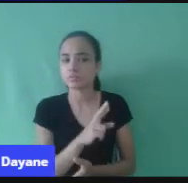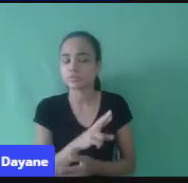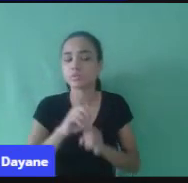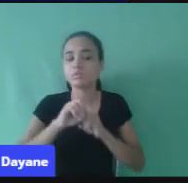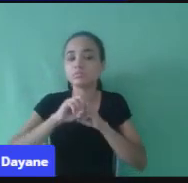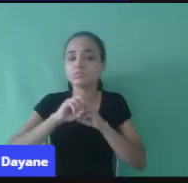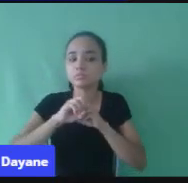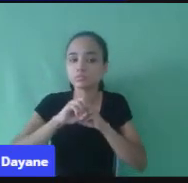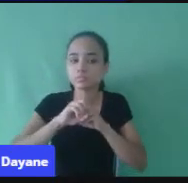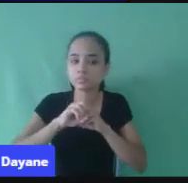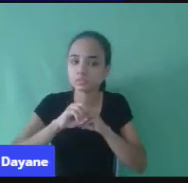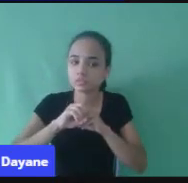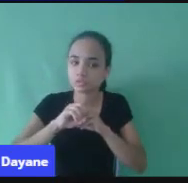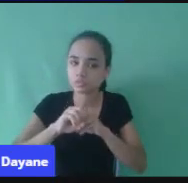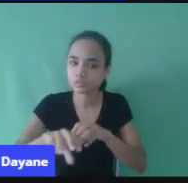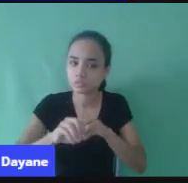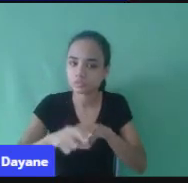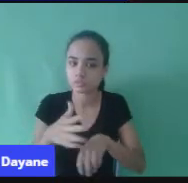qualidade?